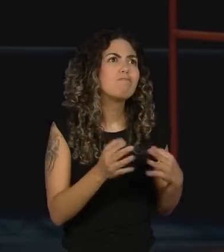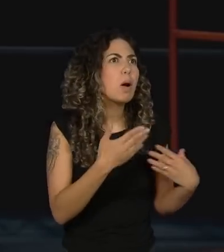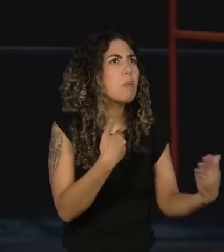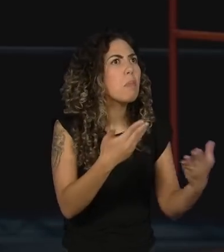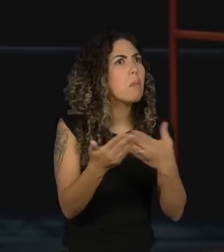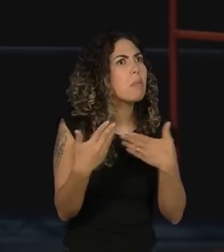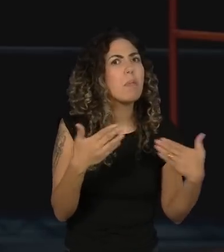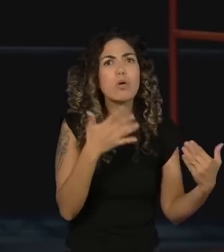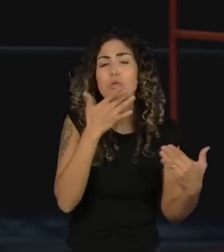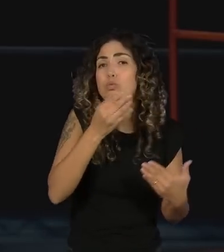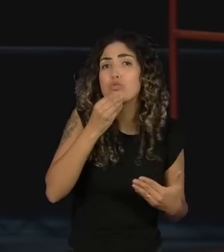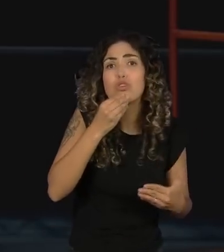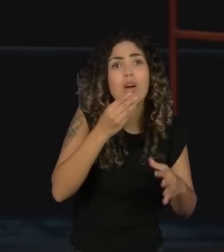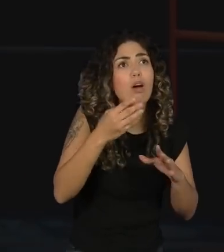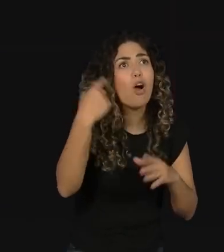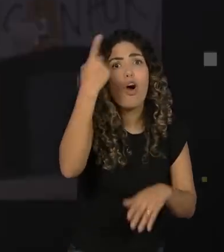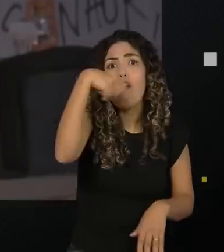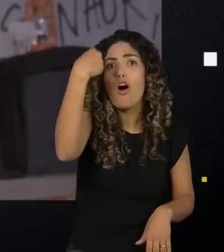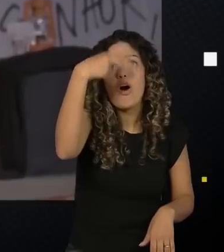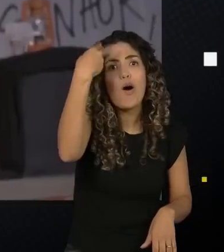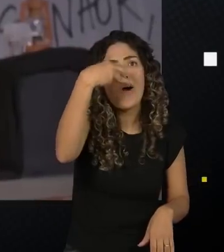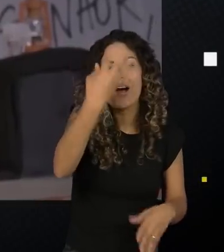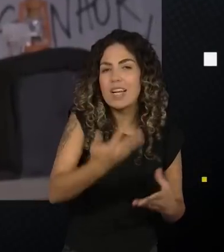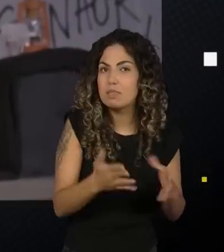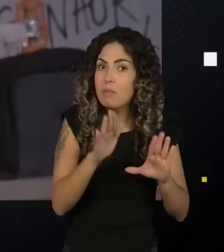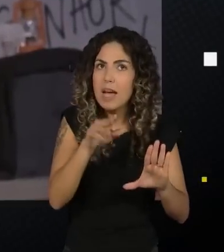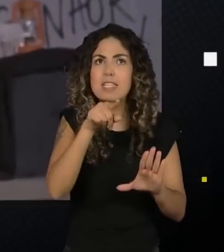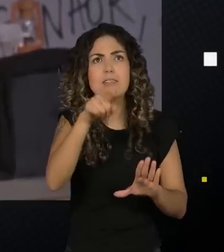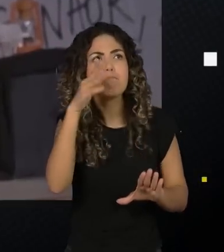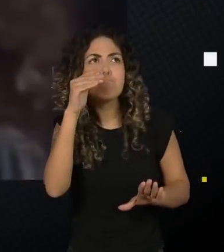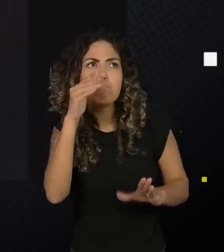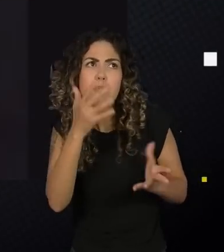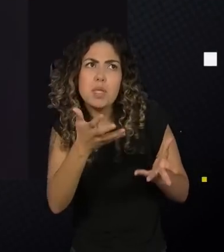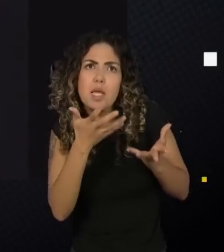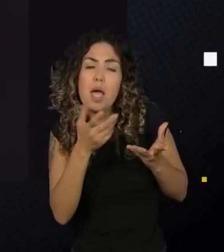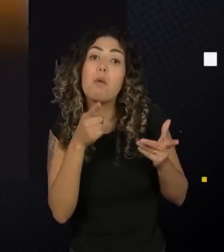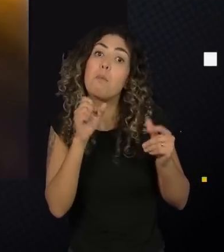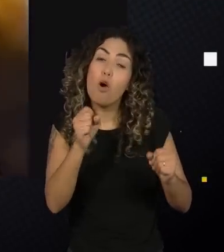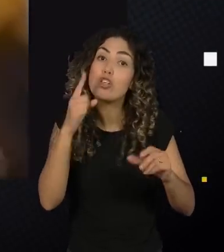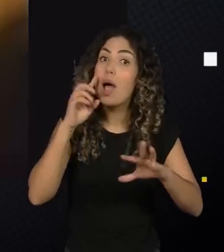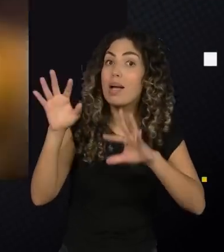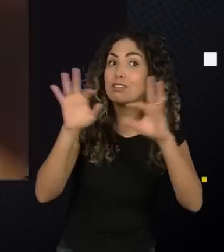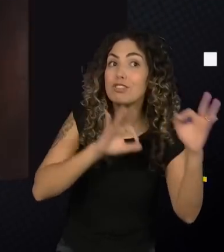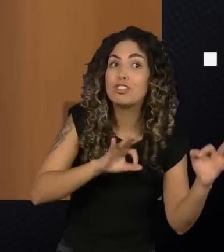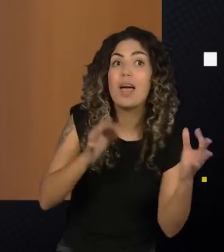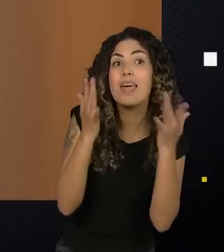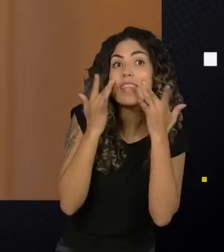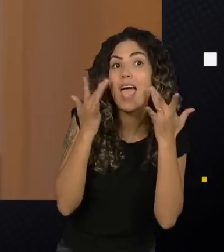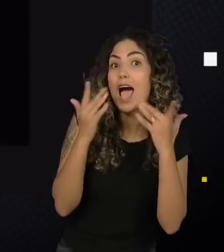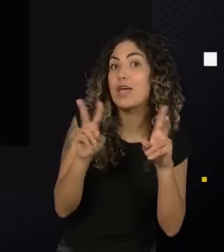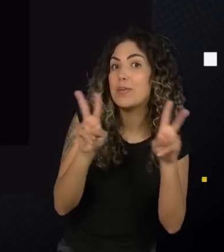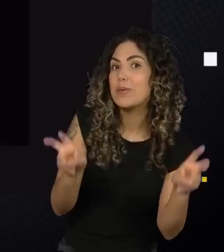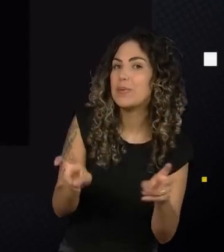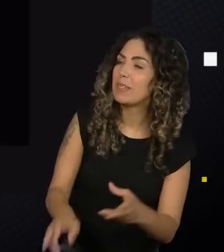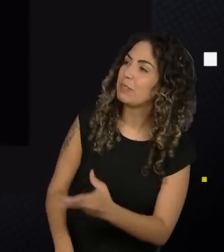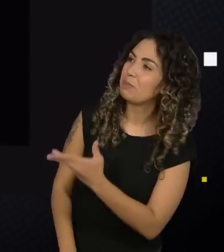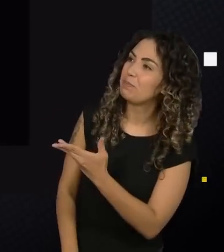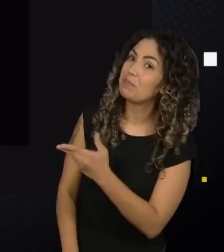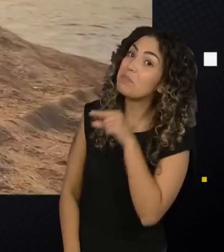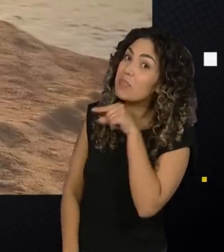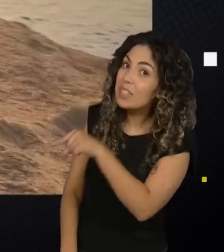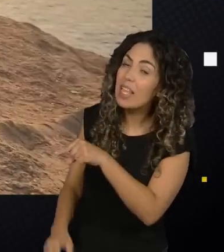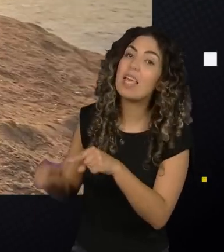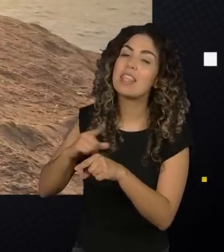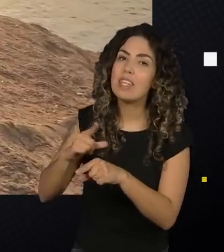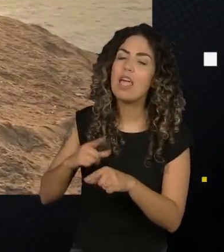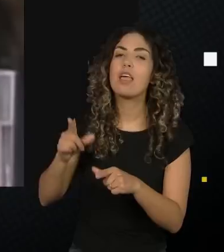aqui horas, mas quem quiser saber mais sobre sua vida pode assistir Teatro dos Pés à Cabeça, né? Que é um